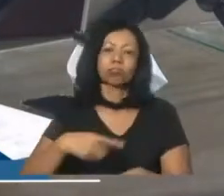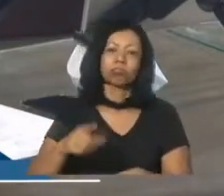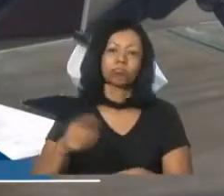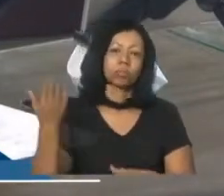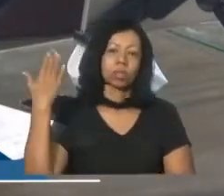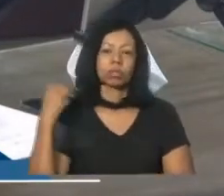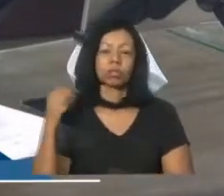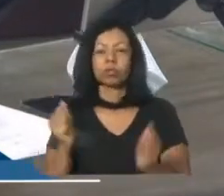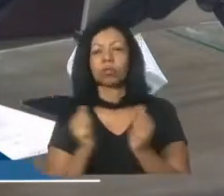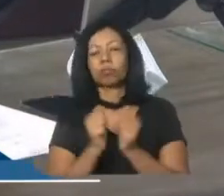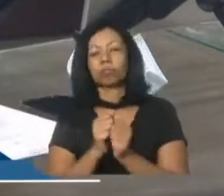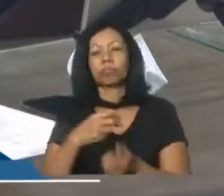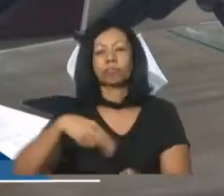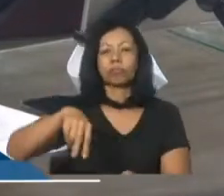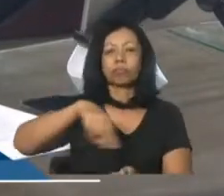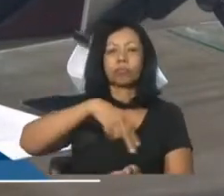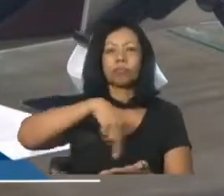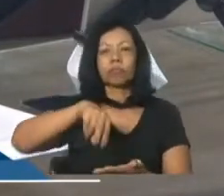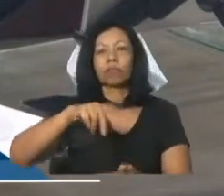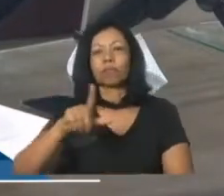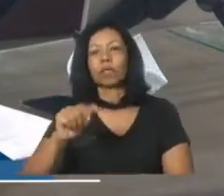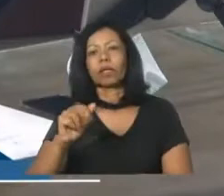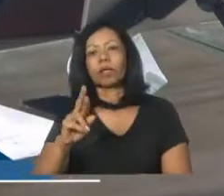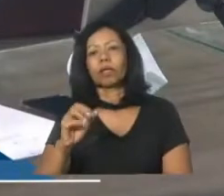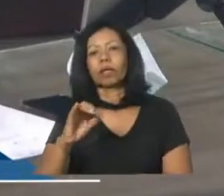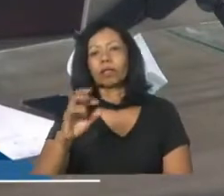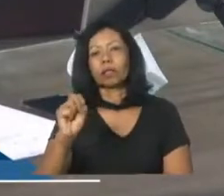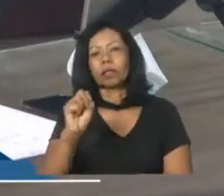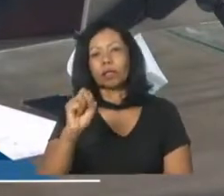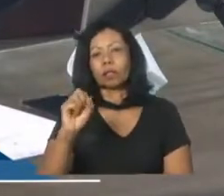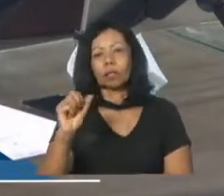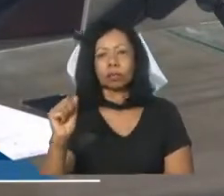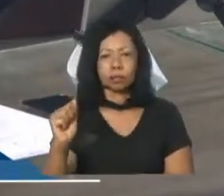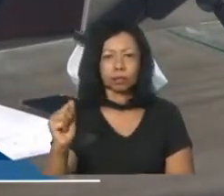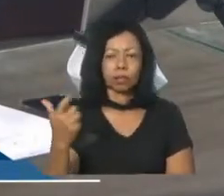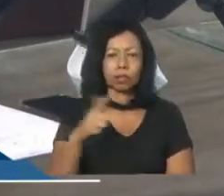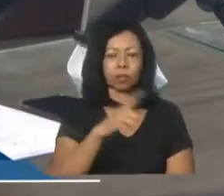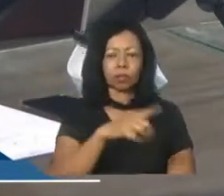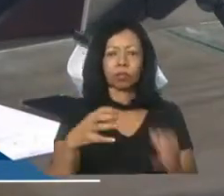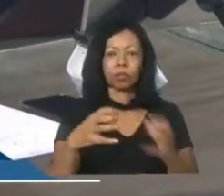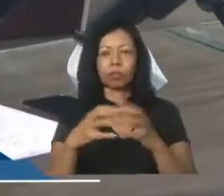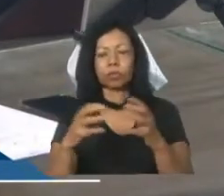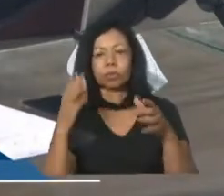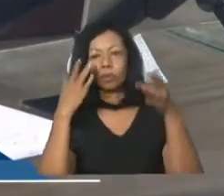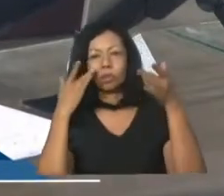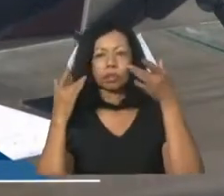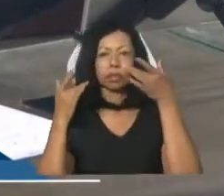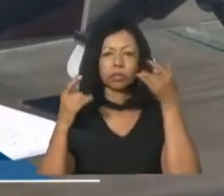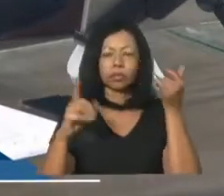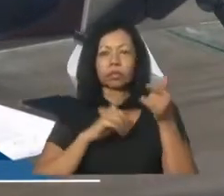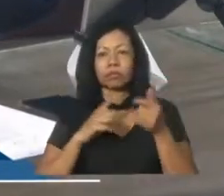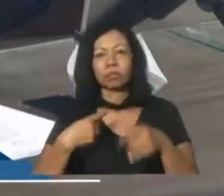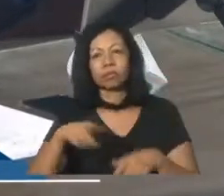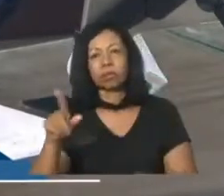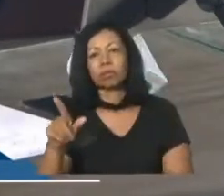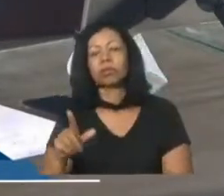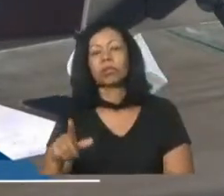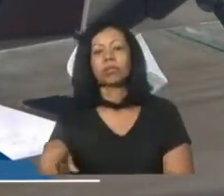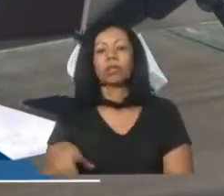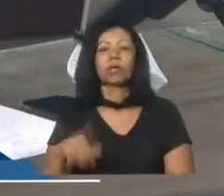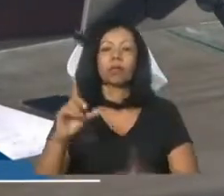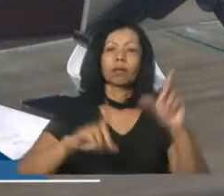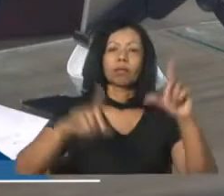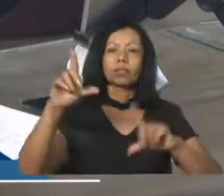artista, com a bailarina Laís, se não me engano, com tantas outras, né, os grupos artísticos que foram levando até o Faustão, que foi